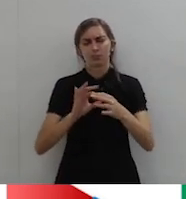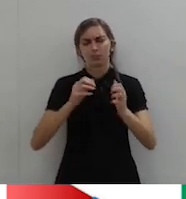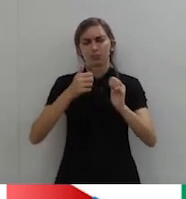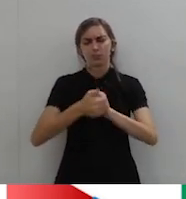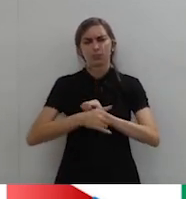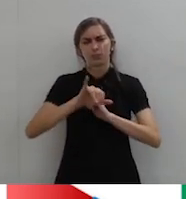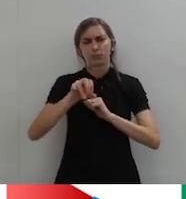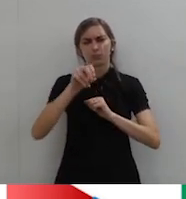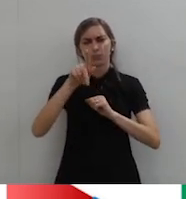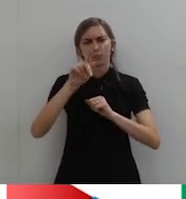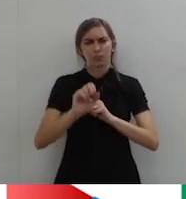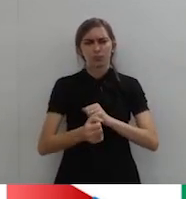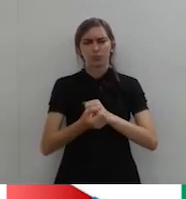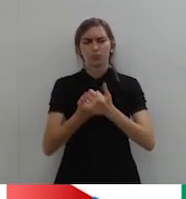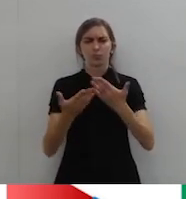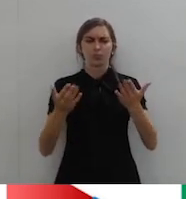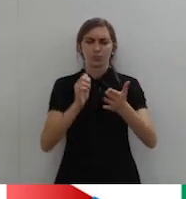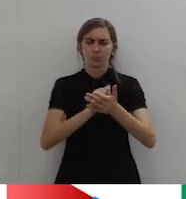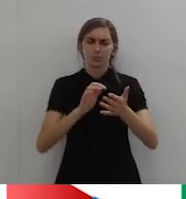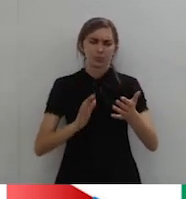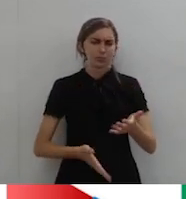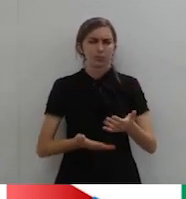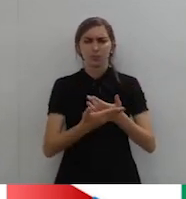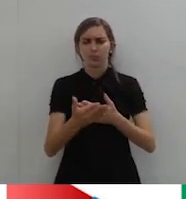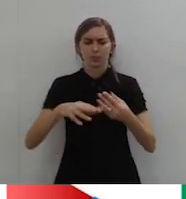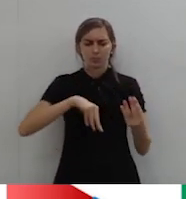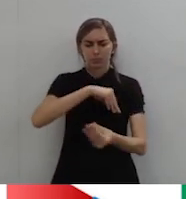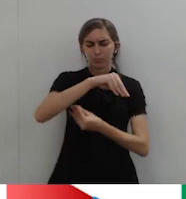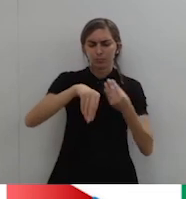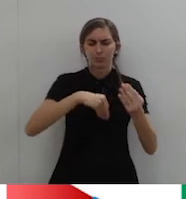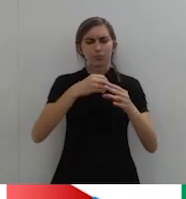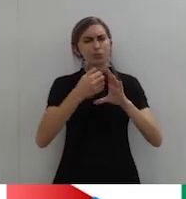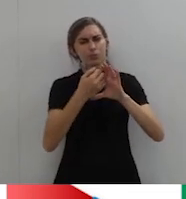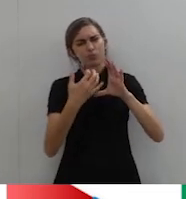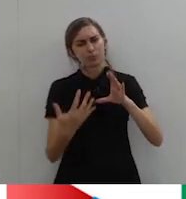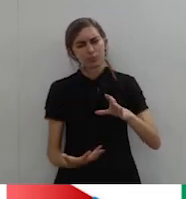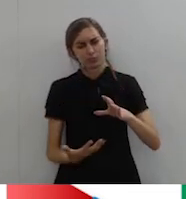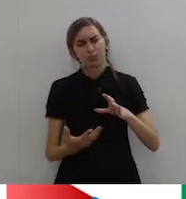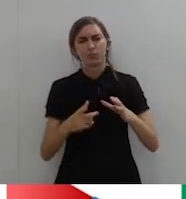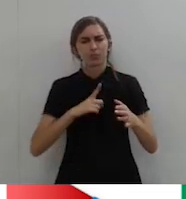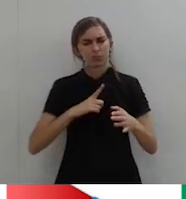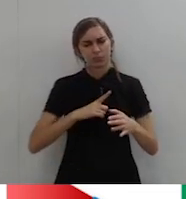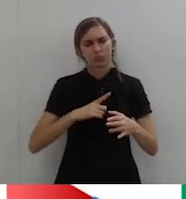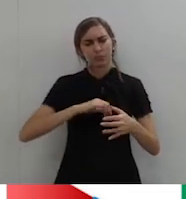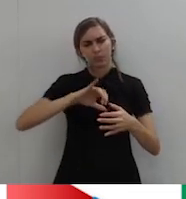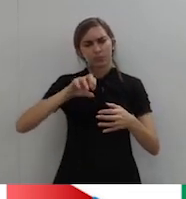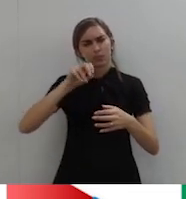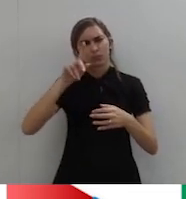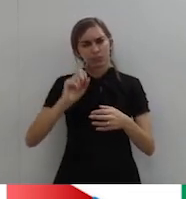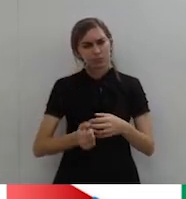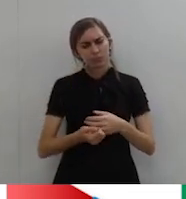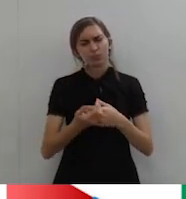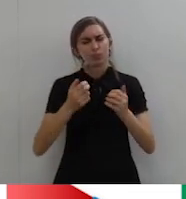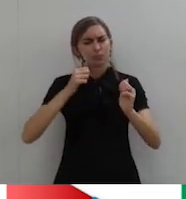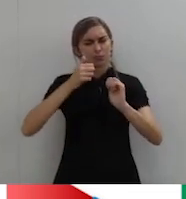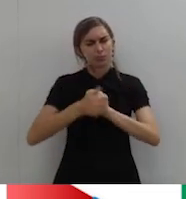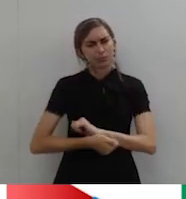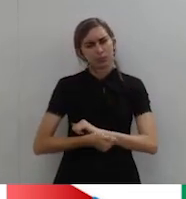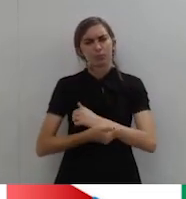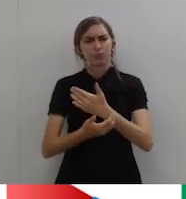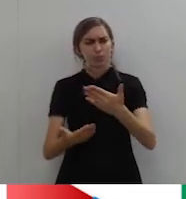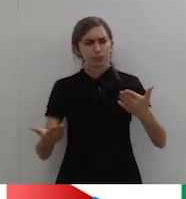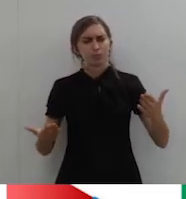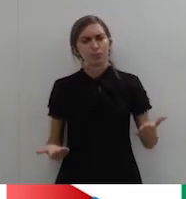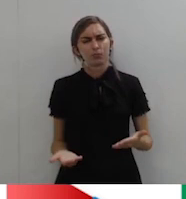universalização dos jogos. Então, os jogos esportivos são atividades que mesclam características tanto dos jogos quanto dos esportes,